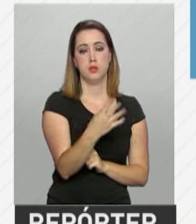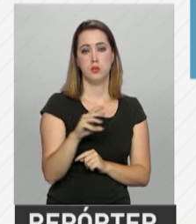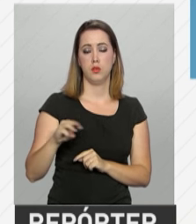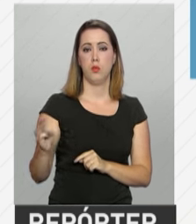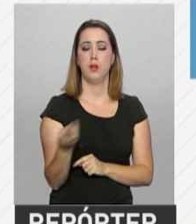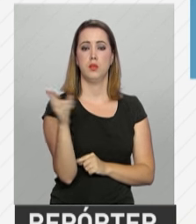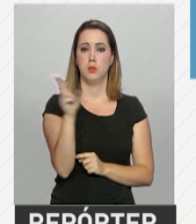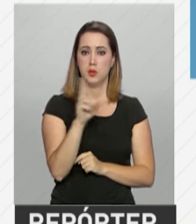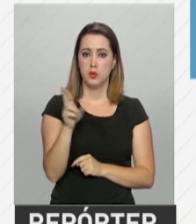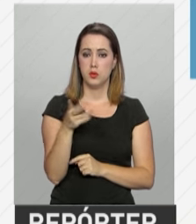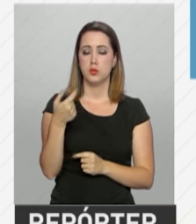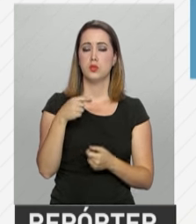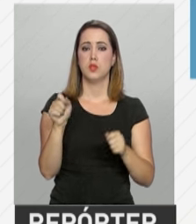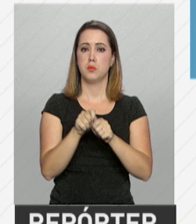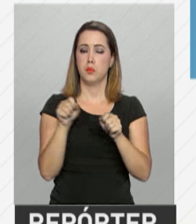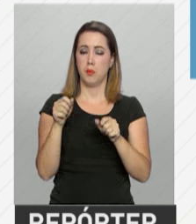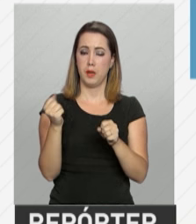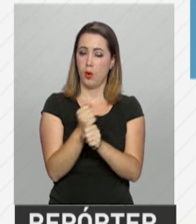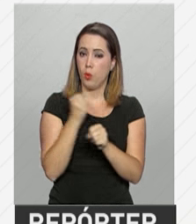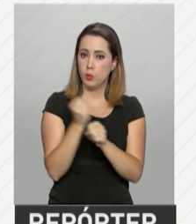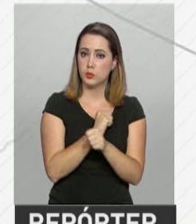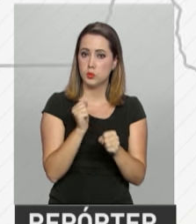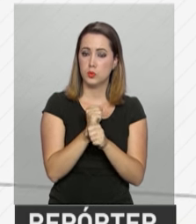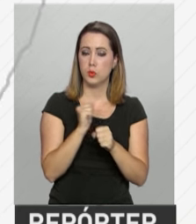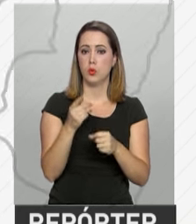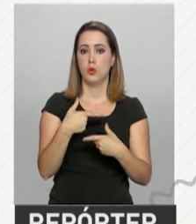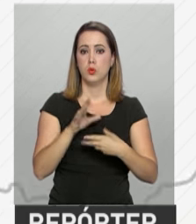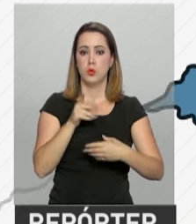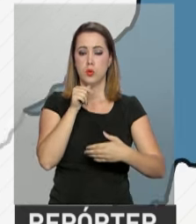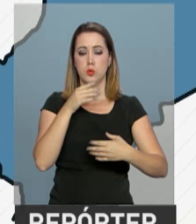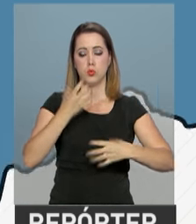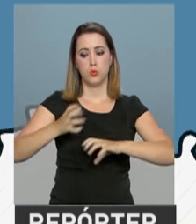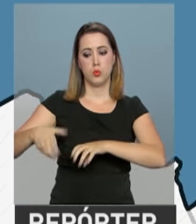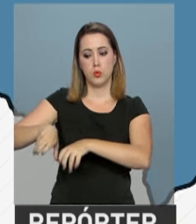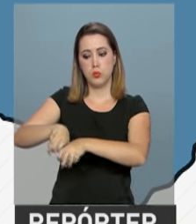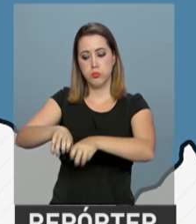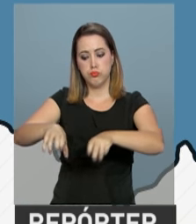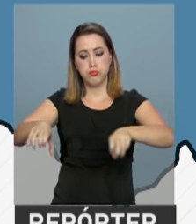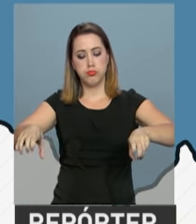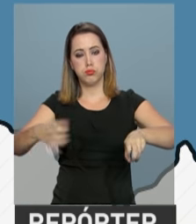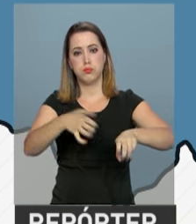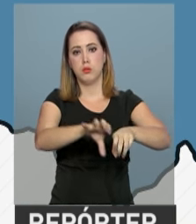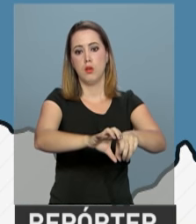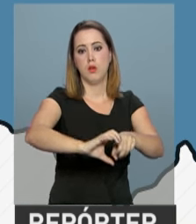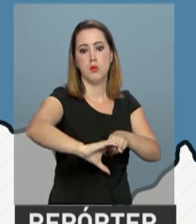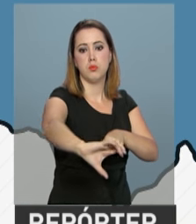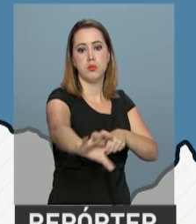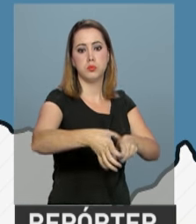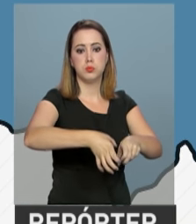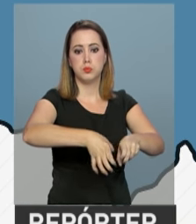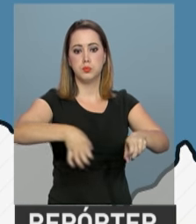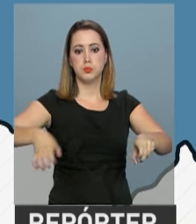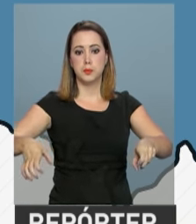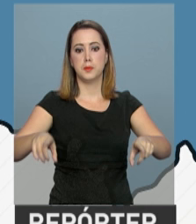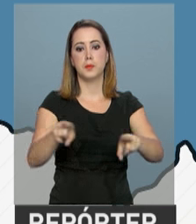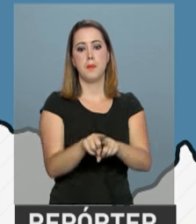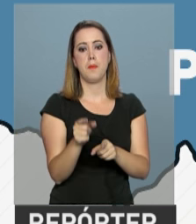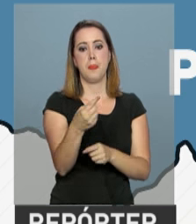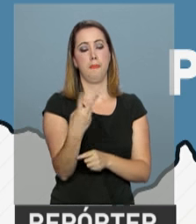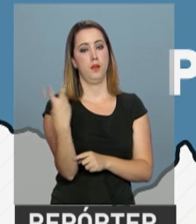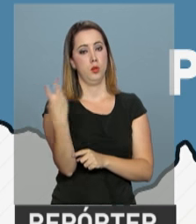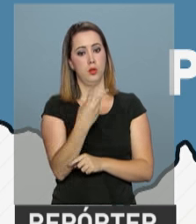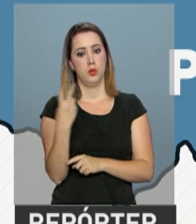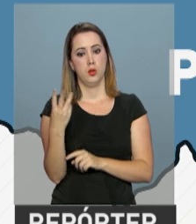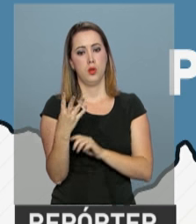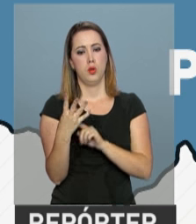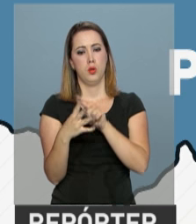de uma adutora que entre outras funções vai levar água à barragem a adutora ligará o sistema sirigi aos sistemas